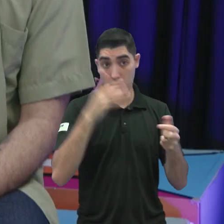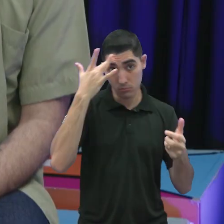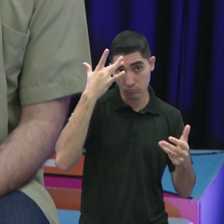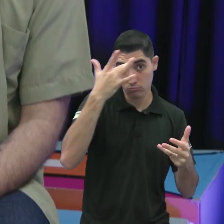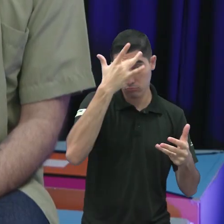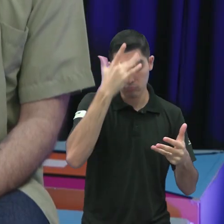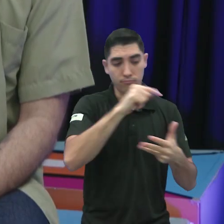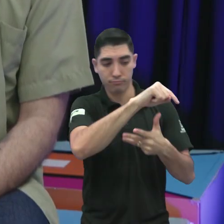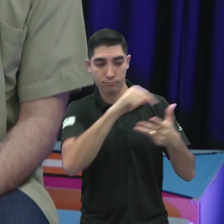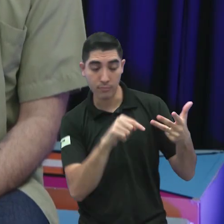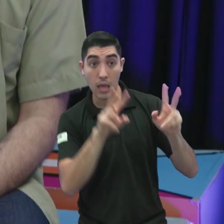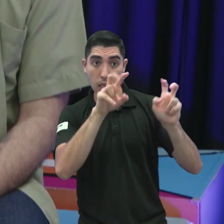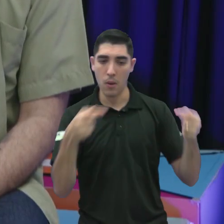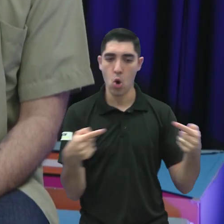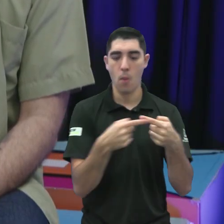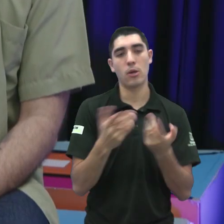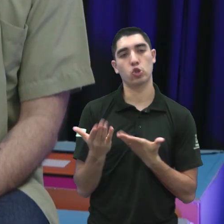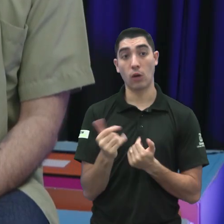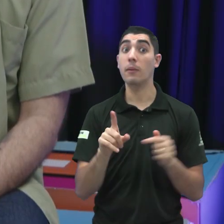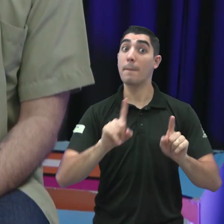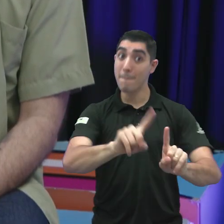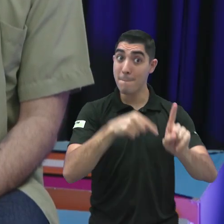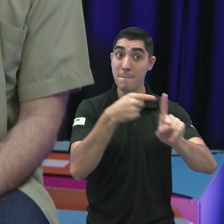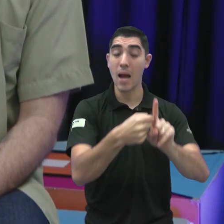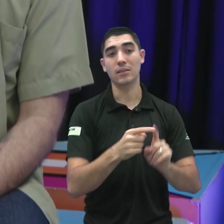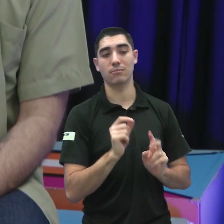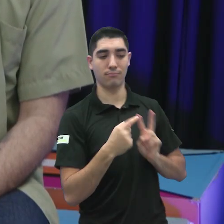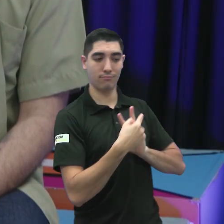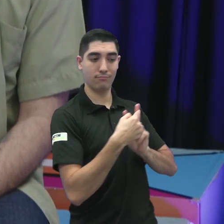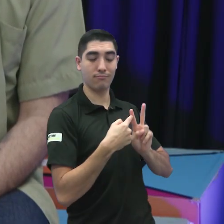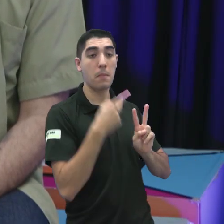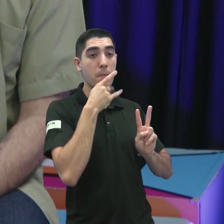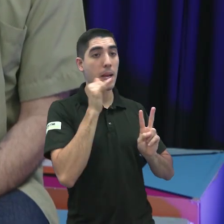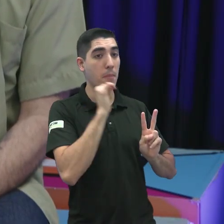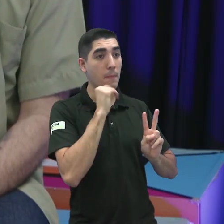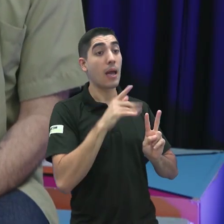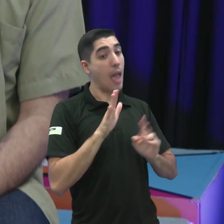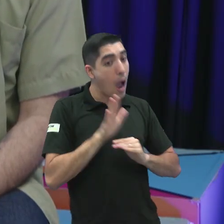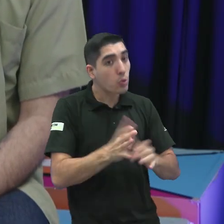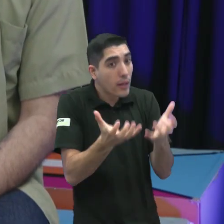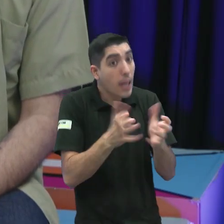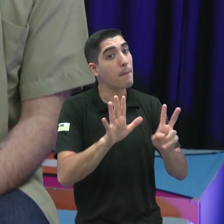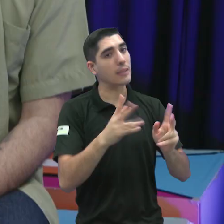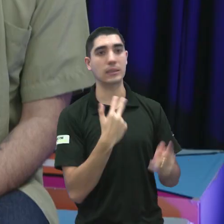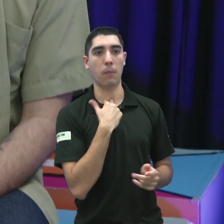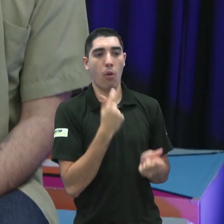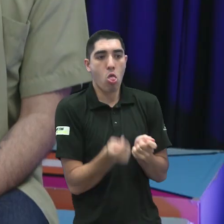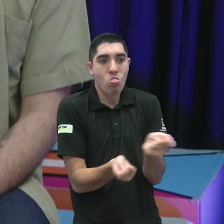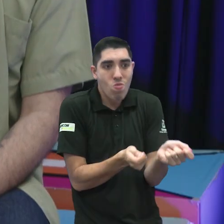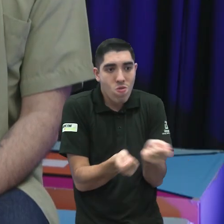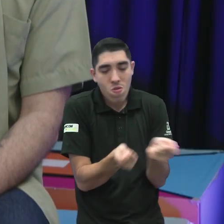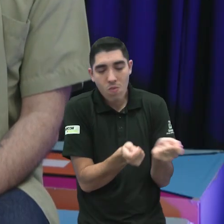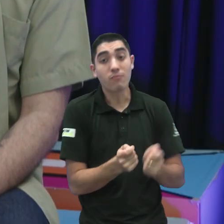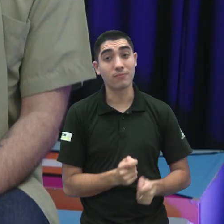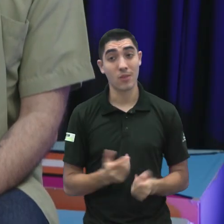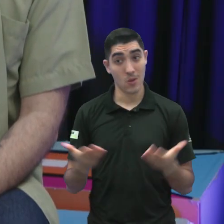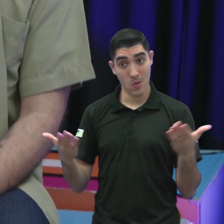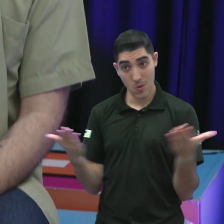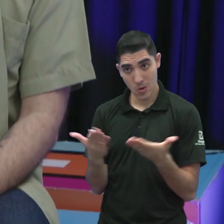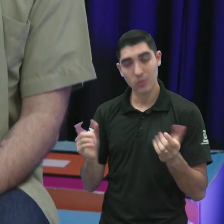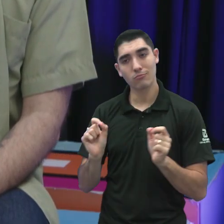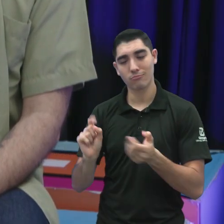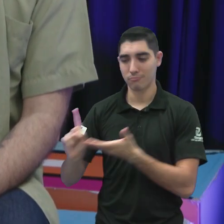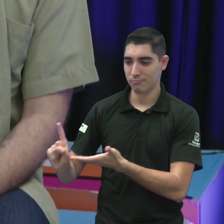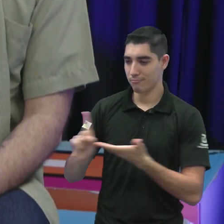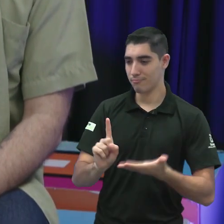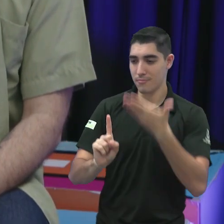interessa muito à juventude, mas também aos pais que querem ajudar sem controlar. Pois é, e para trocar essa ideia com a